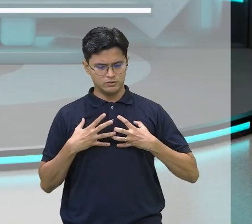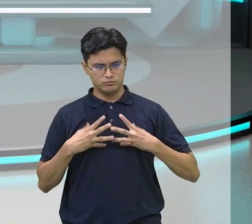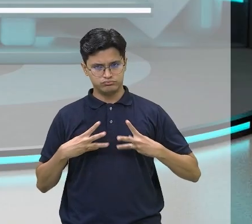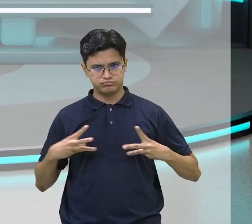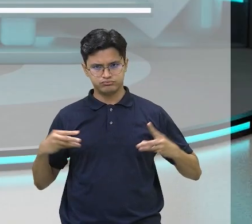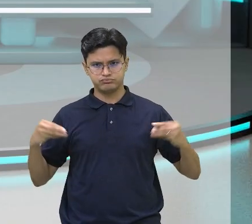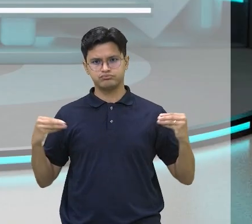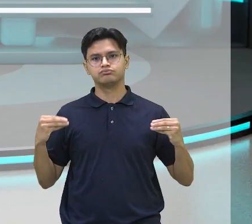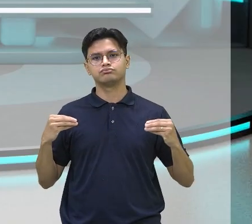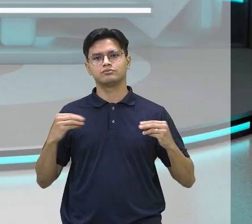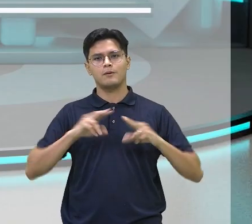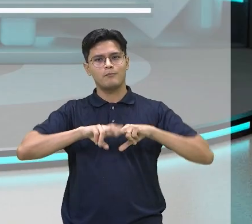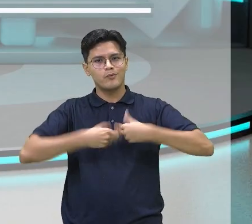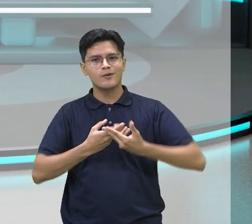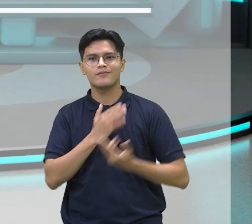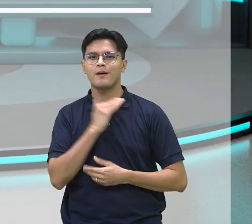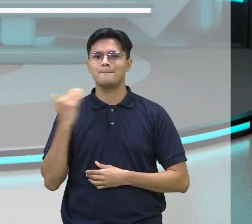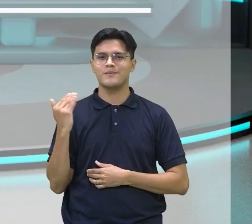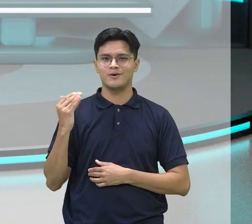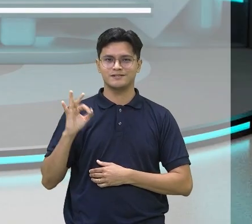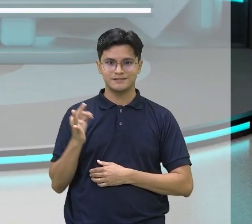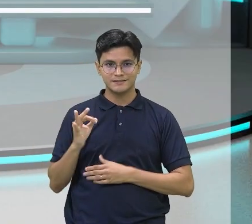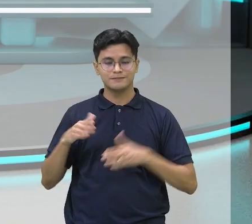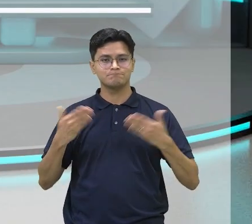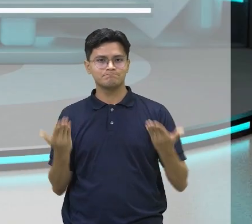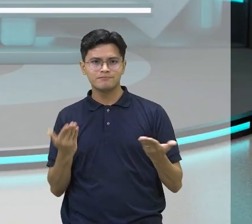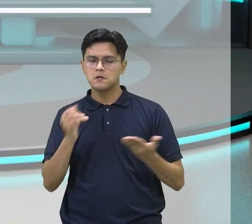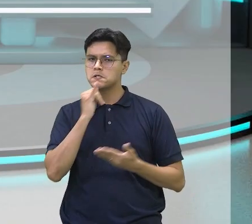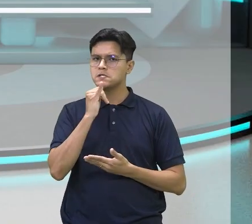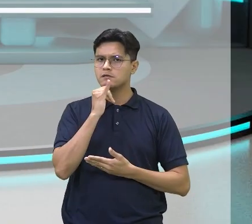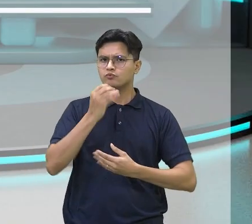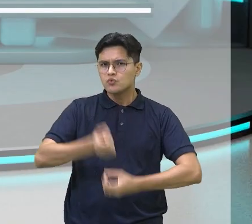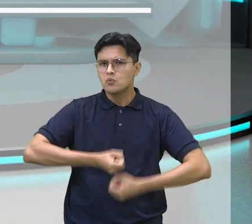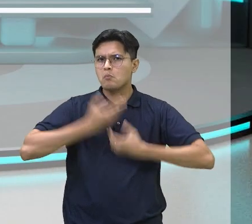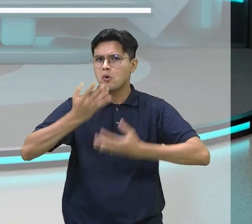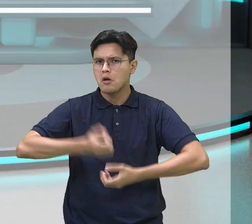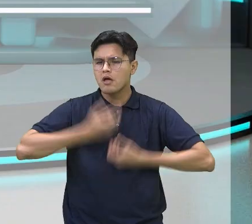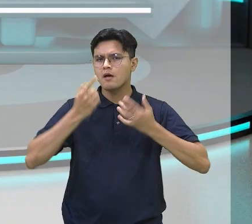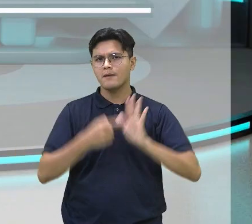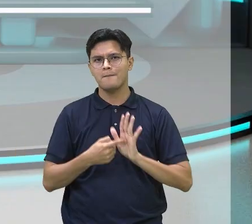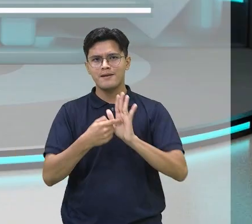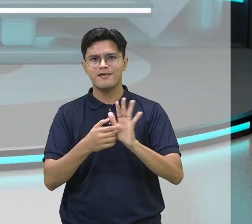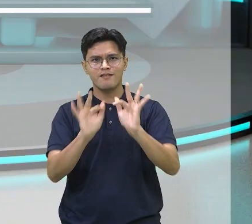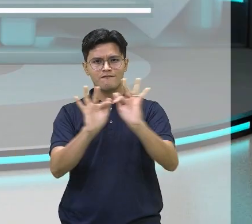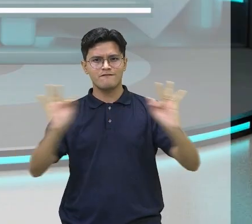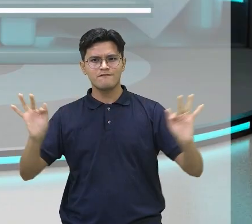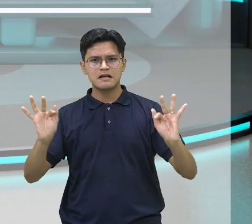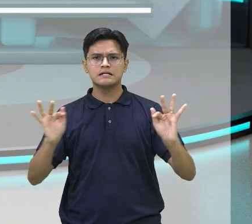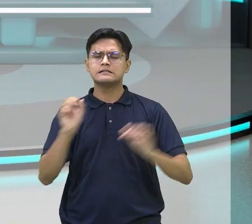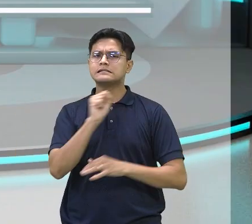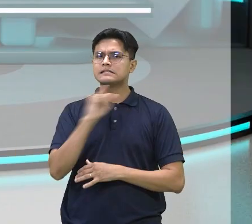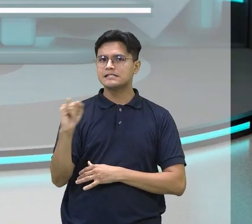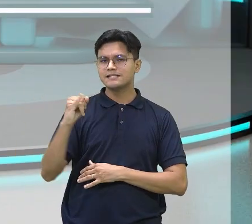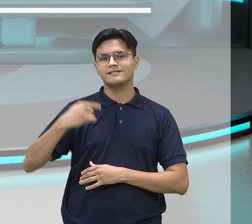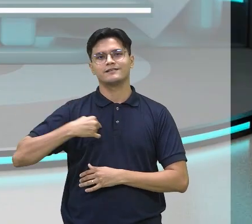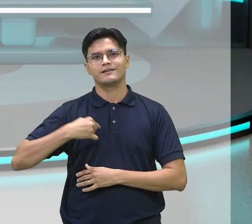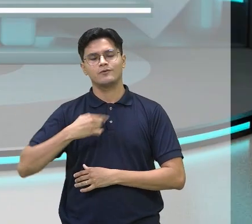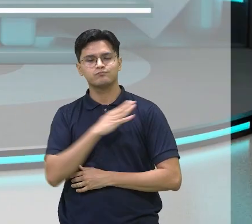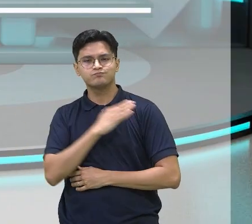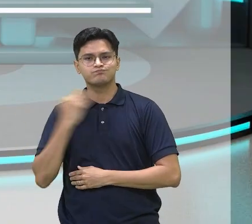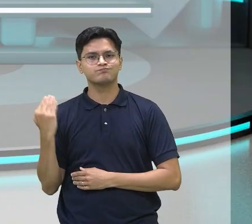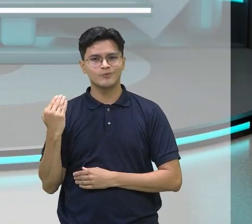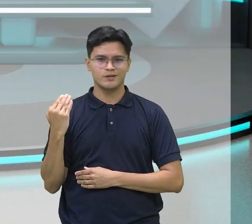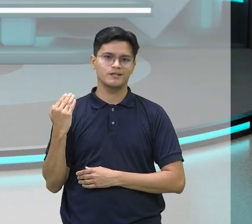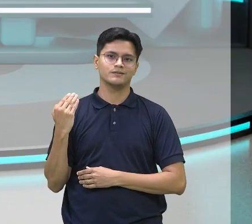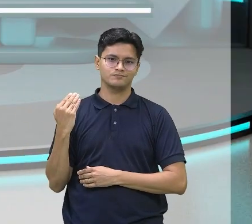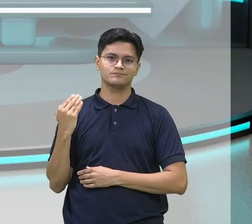e se eu morrer, ele está ali idealizando a morte por causa do quê? Do sentimento do